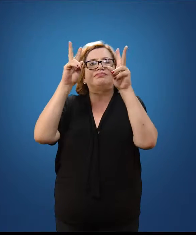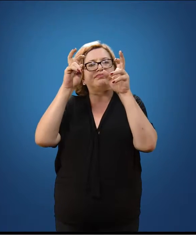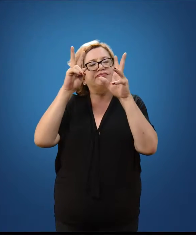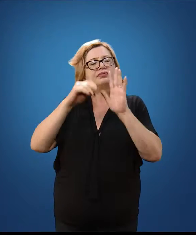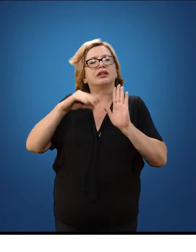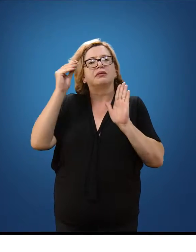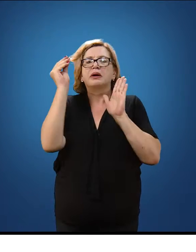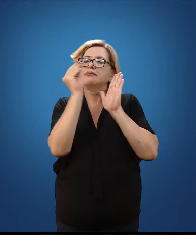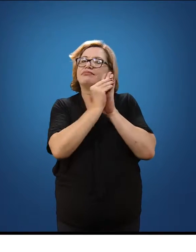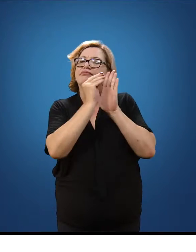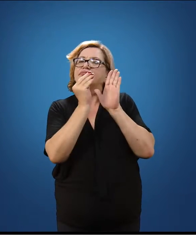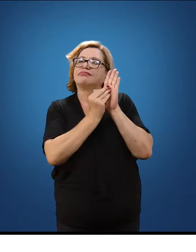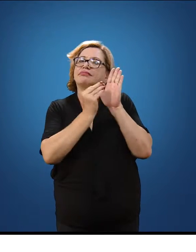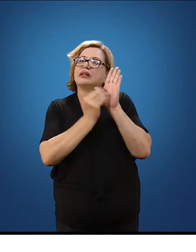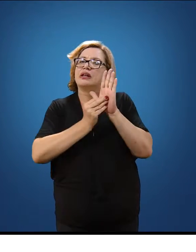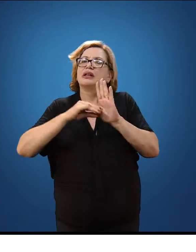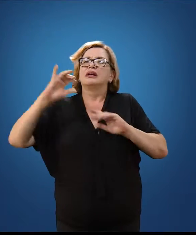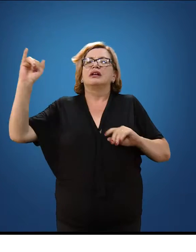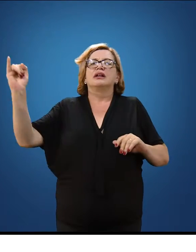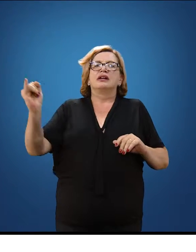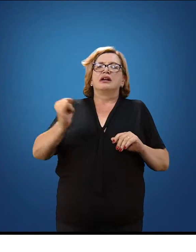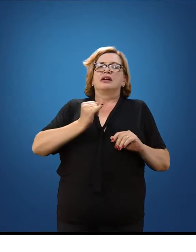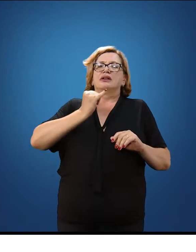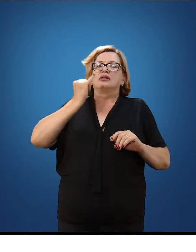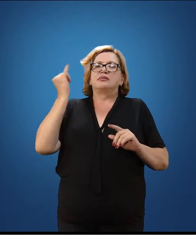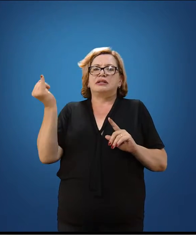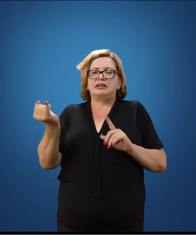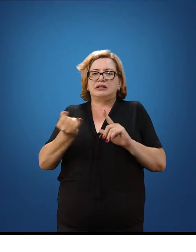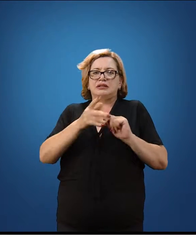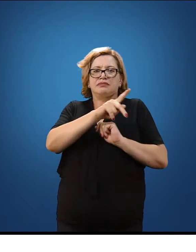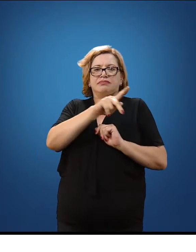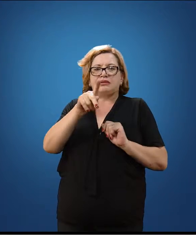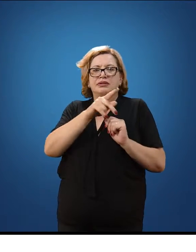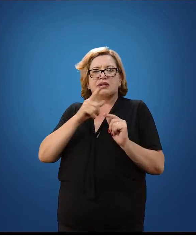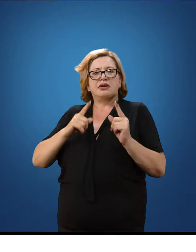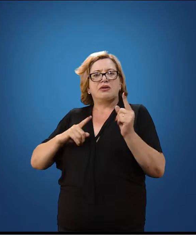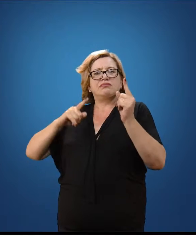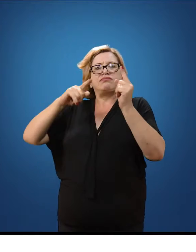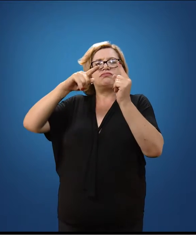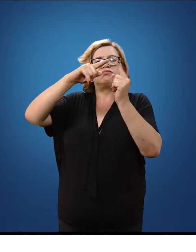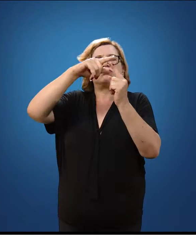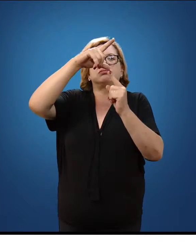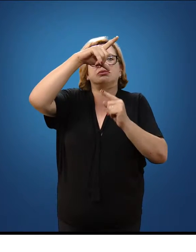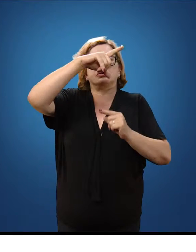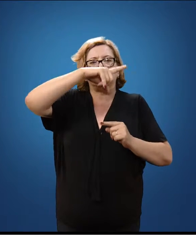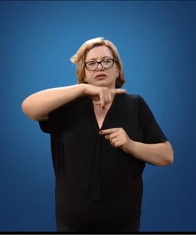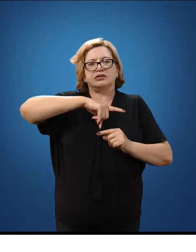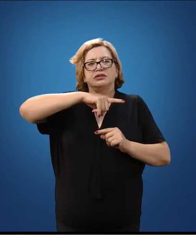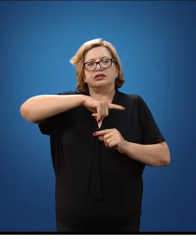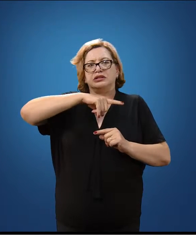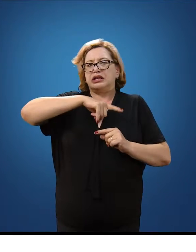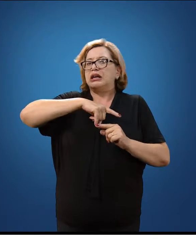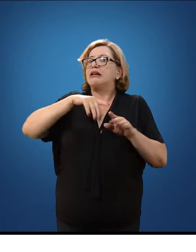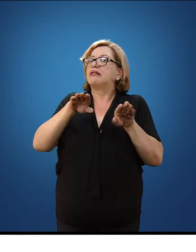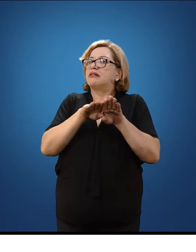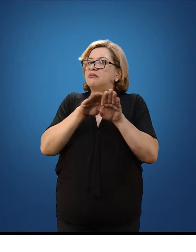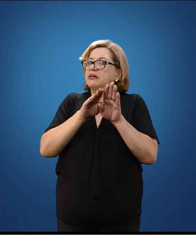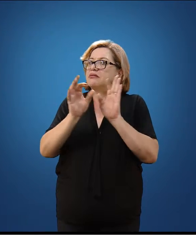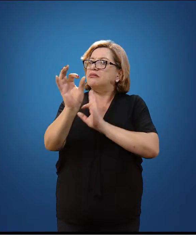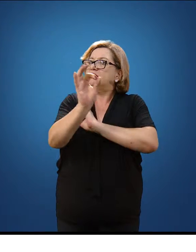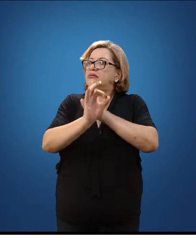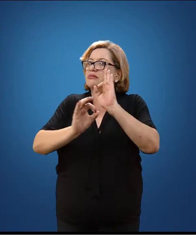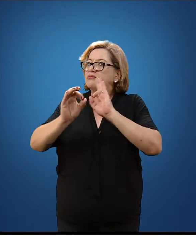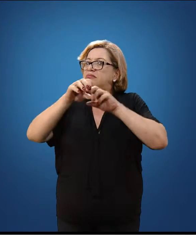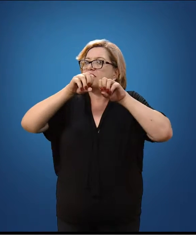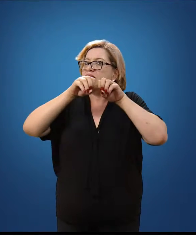Então, o importante é que o professor mantenha o foco da sua aula, desde que ela esteja, e fazer com que ela seja muito bem preparada. Professor,